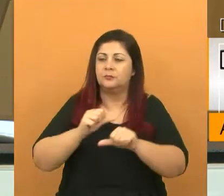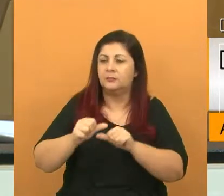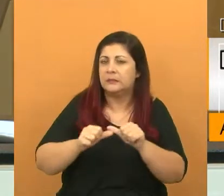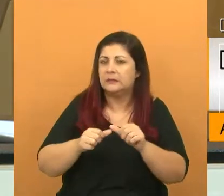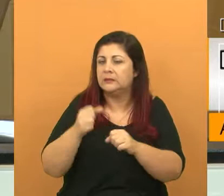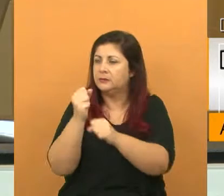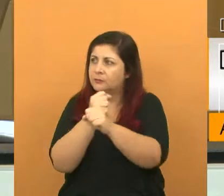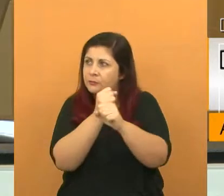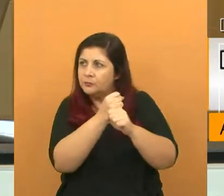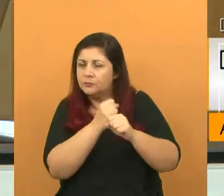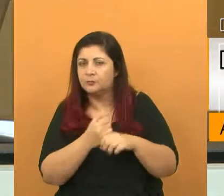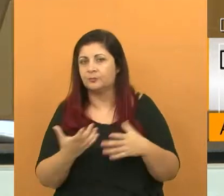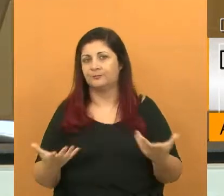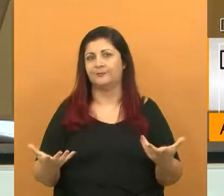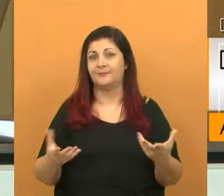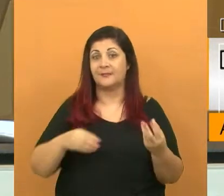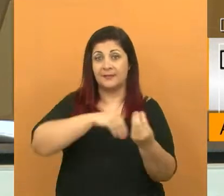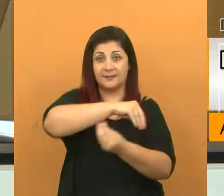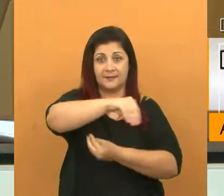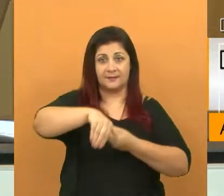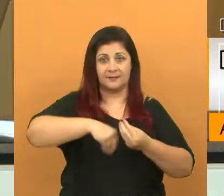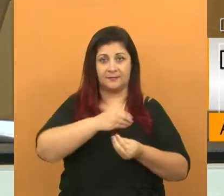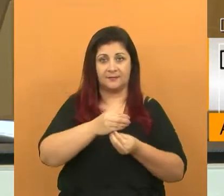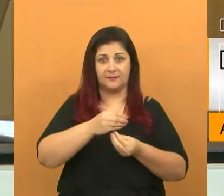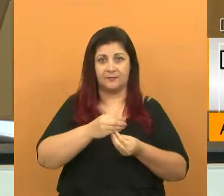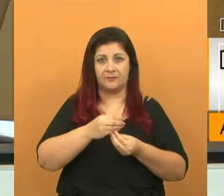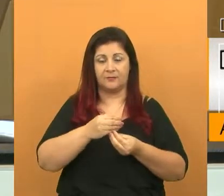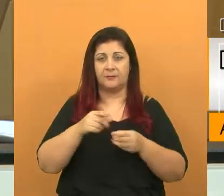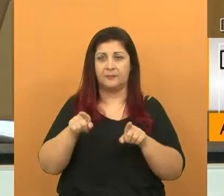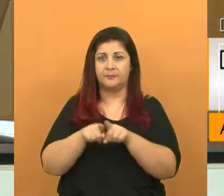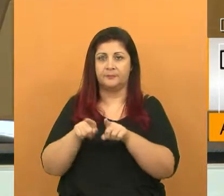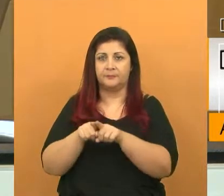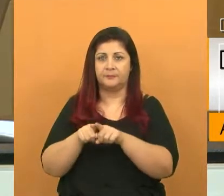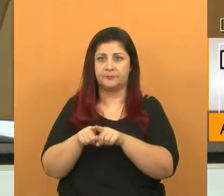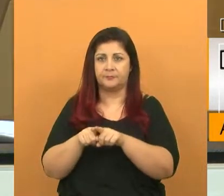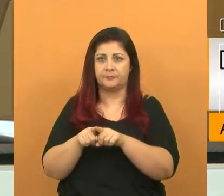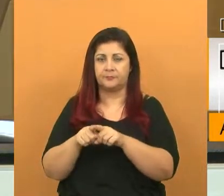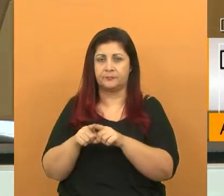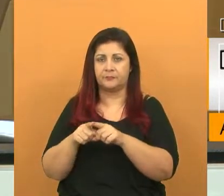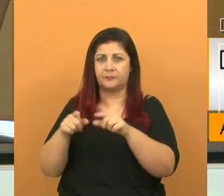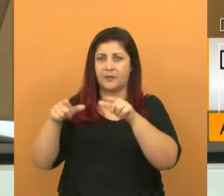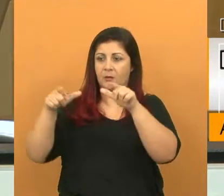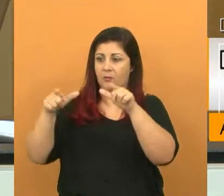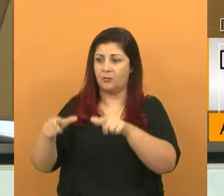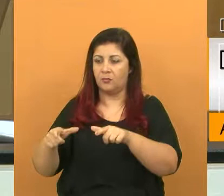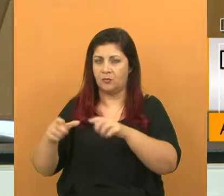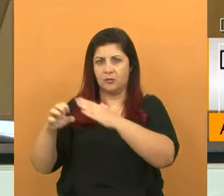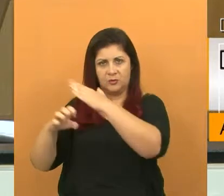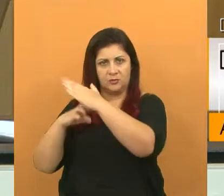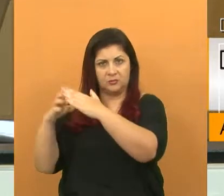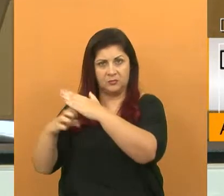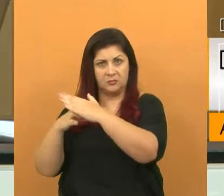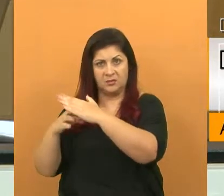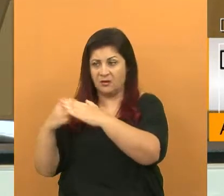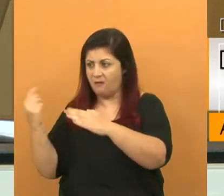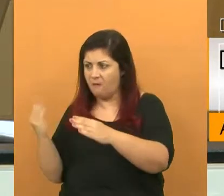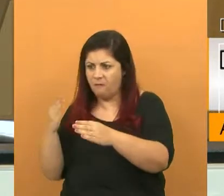ambientais e envolver aquele condomínio empresarial que invadiu notóriamente